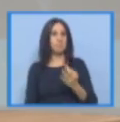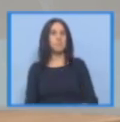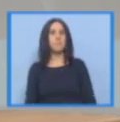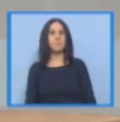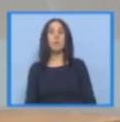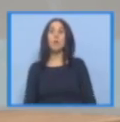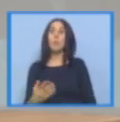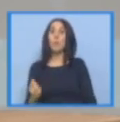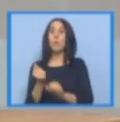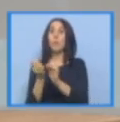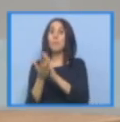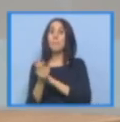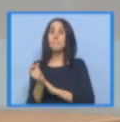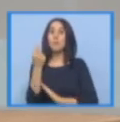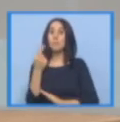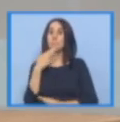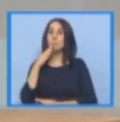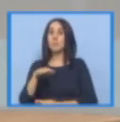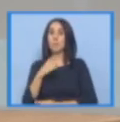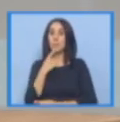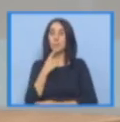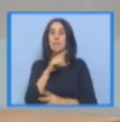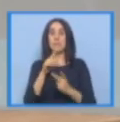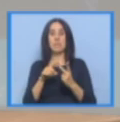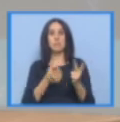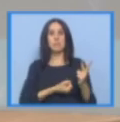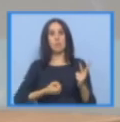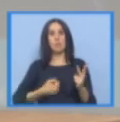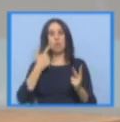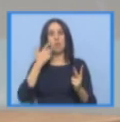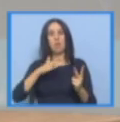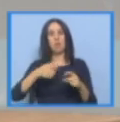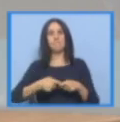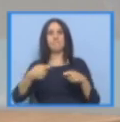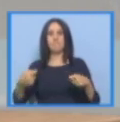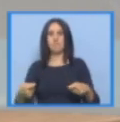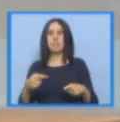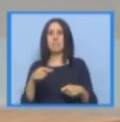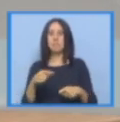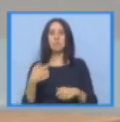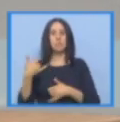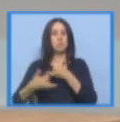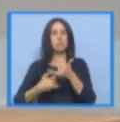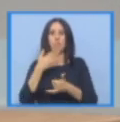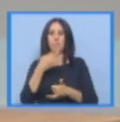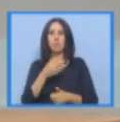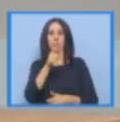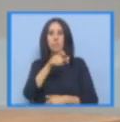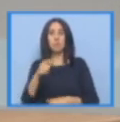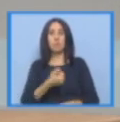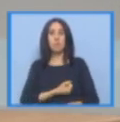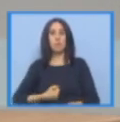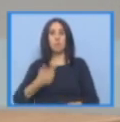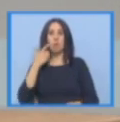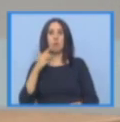conseguem um primeiro emprego muito precário, e os desempregados de longa duração. E há toda uma geração de desempregados de longa duração. Com